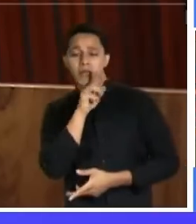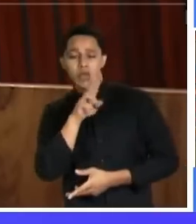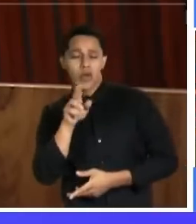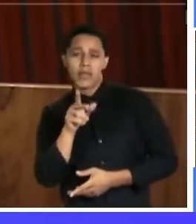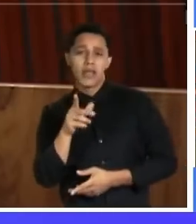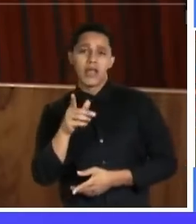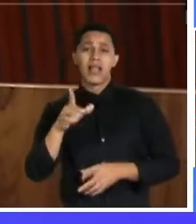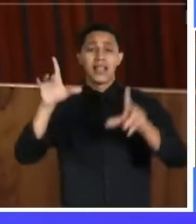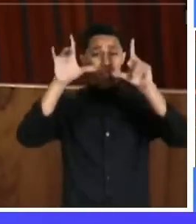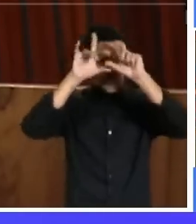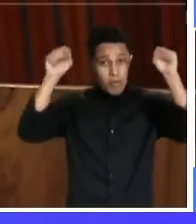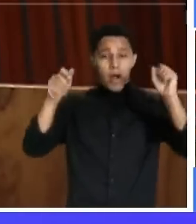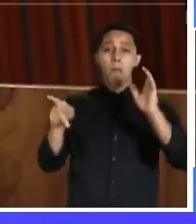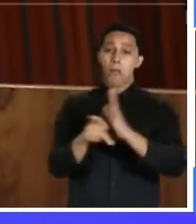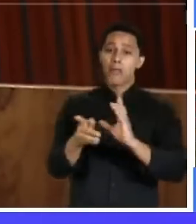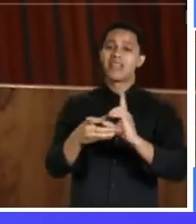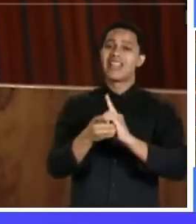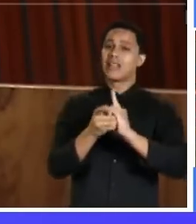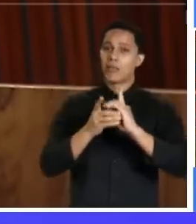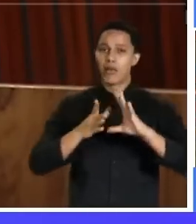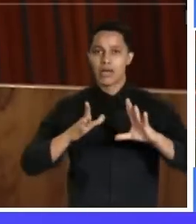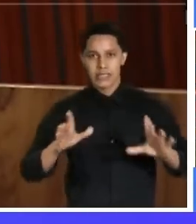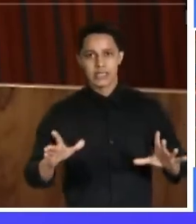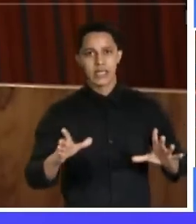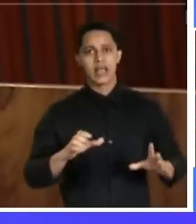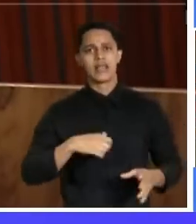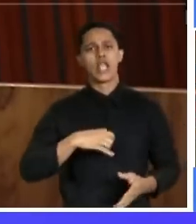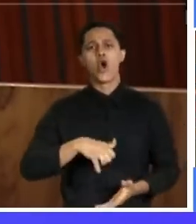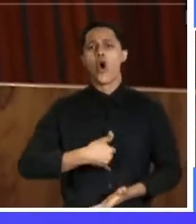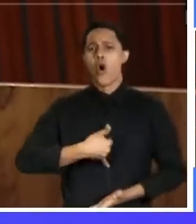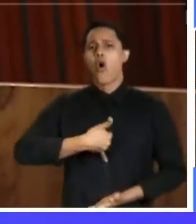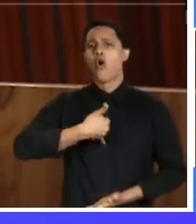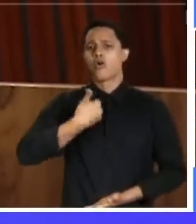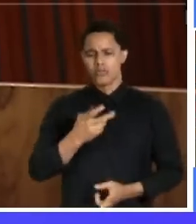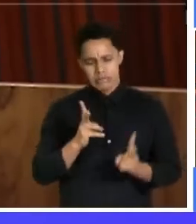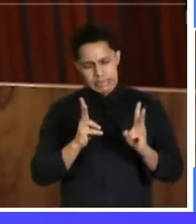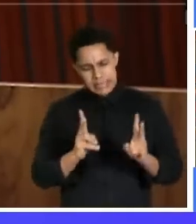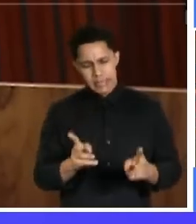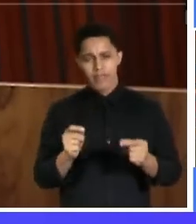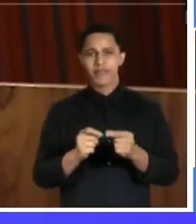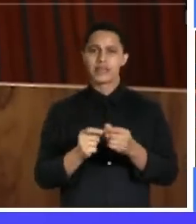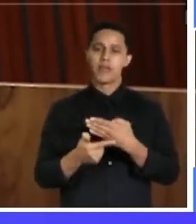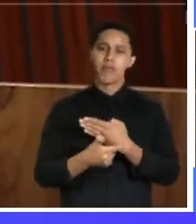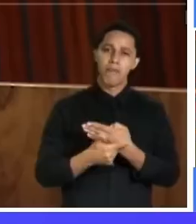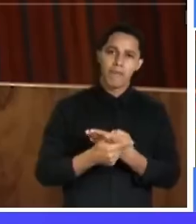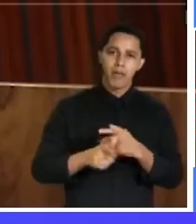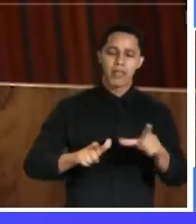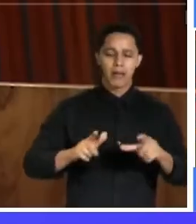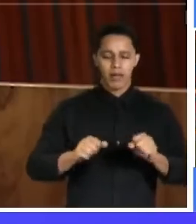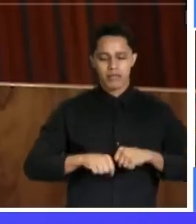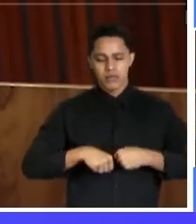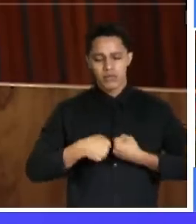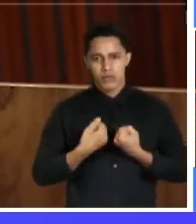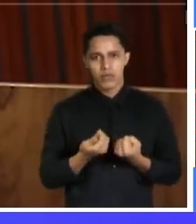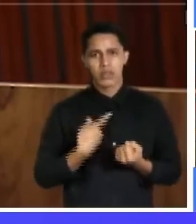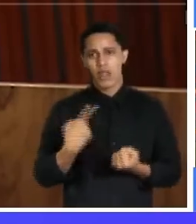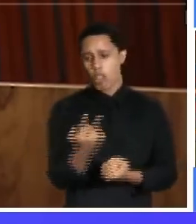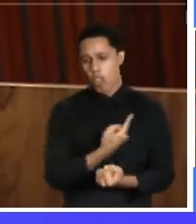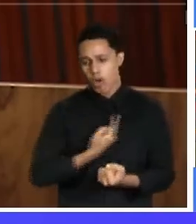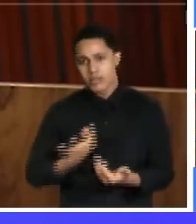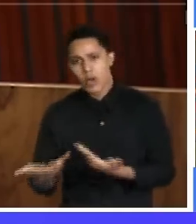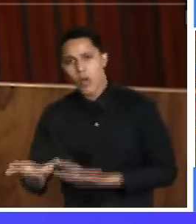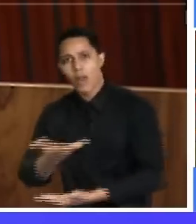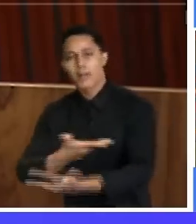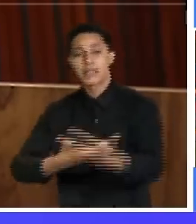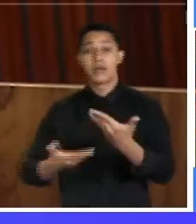Para o Futuro todos nós no futuro aquele julgamento seria utilizado como parâmetro como jurisprudência